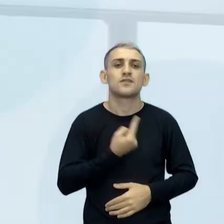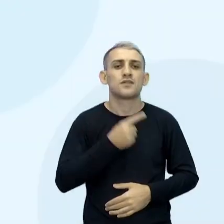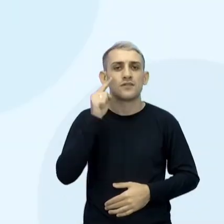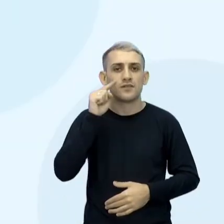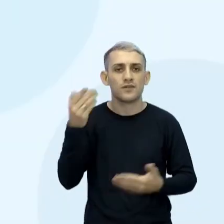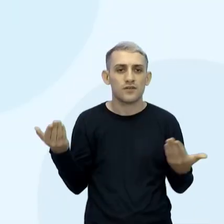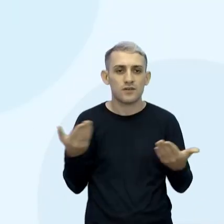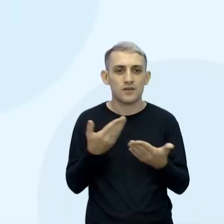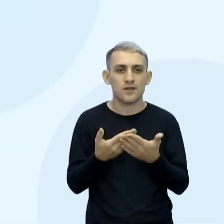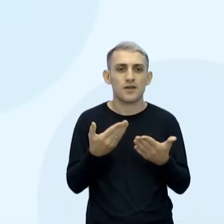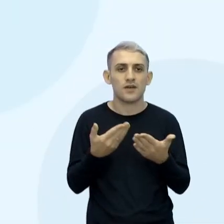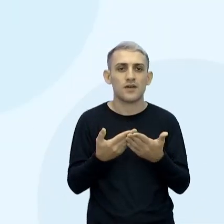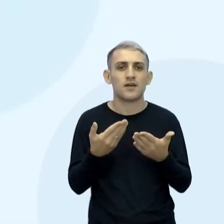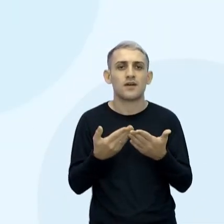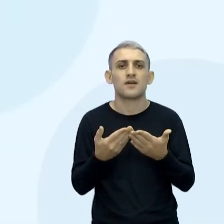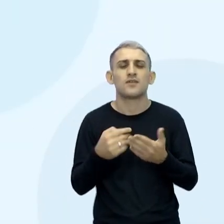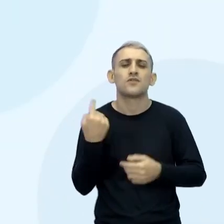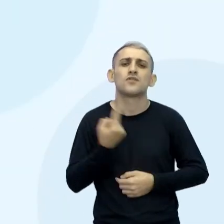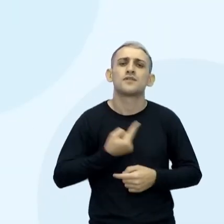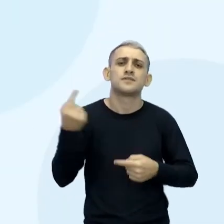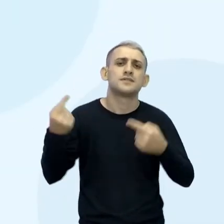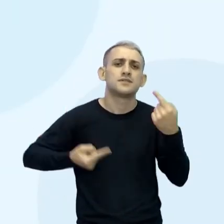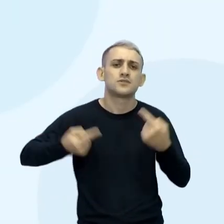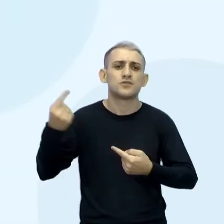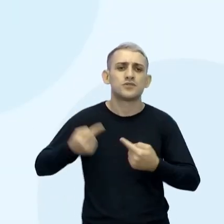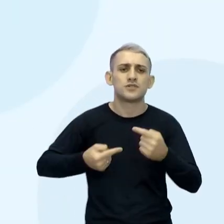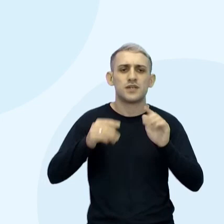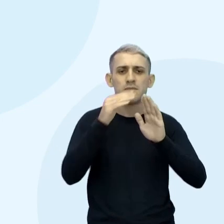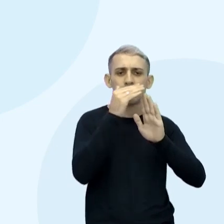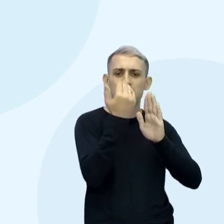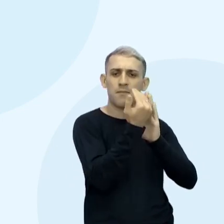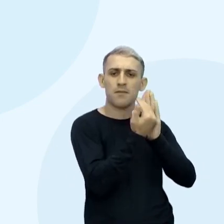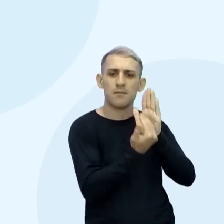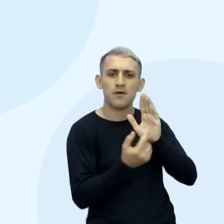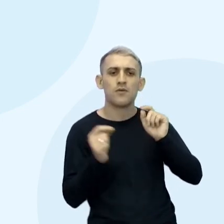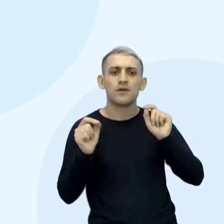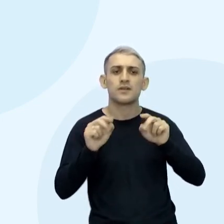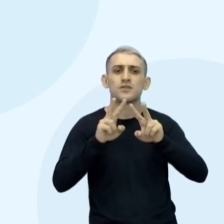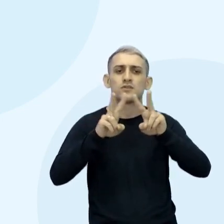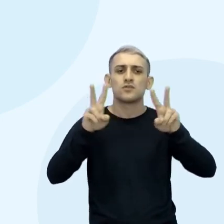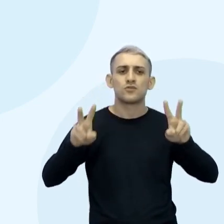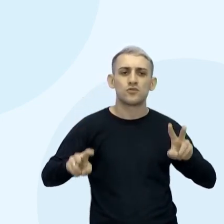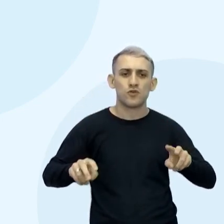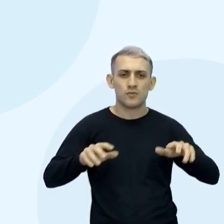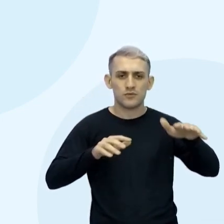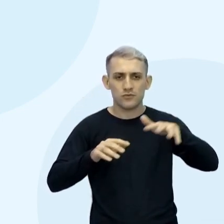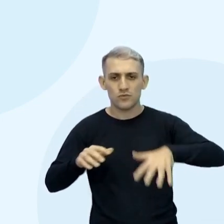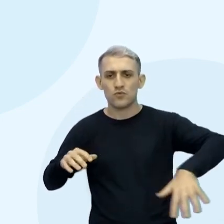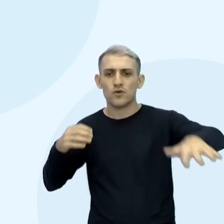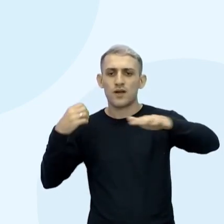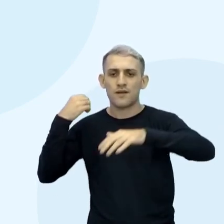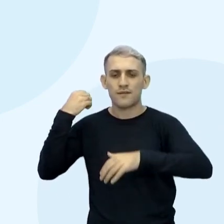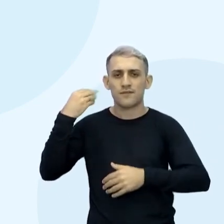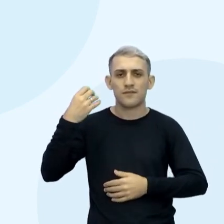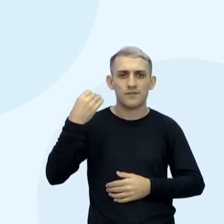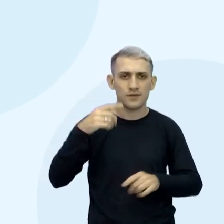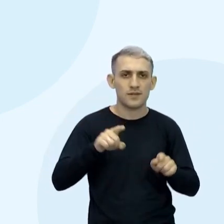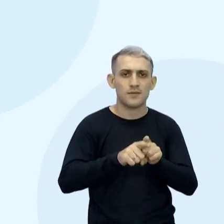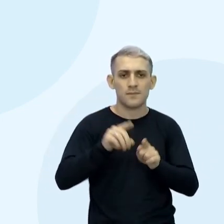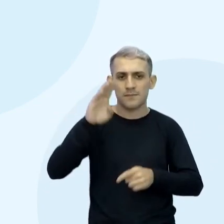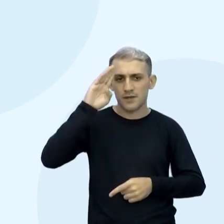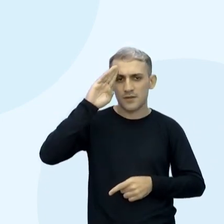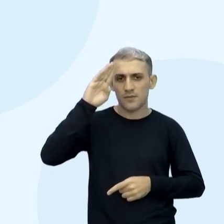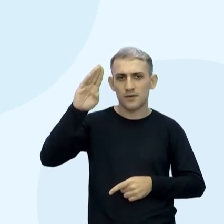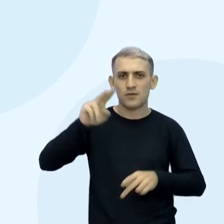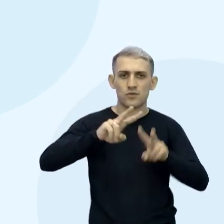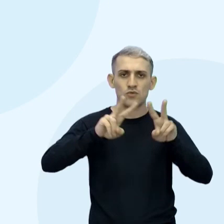de hoje? O que leva a gente a discutir todas essas reações? A gente falou sobre ambientações nos momentos de viagens, principalmente na